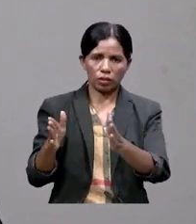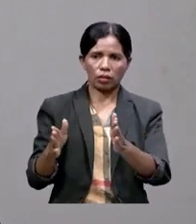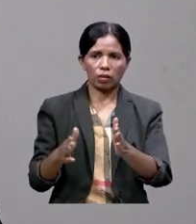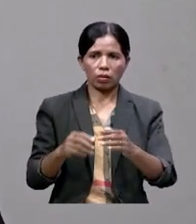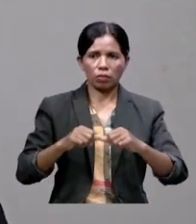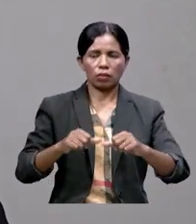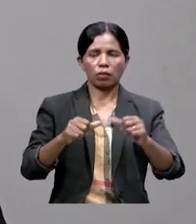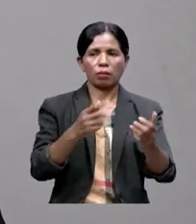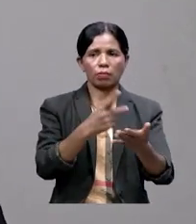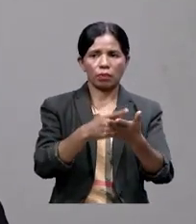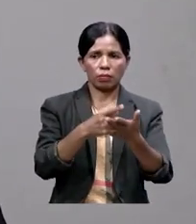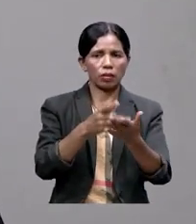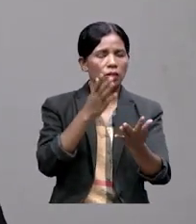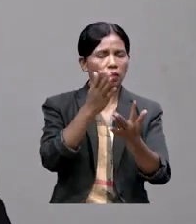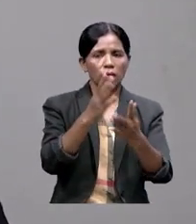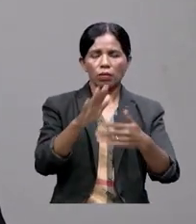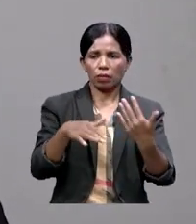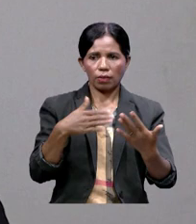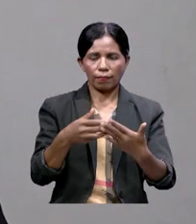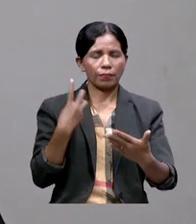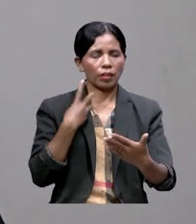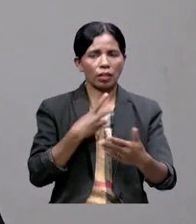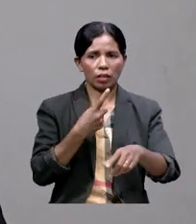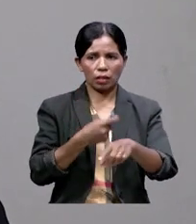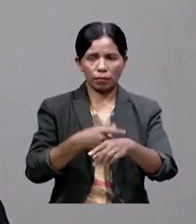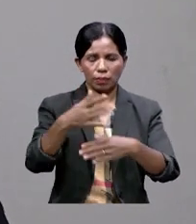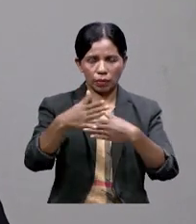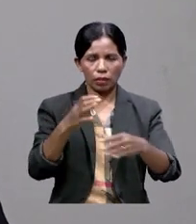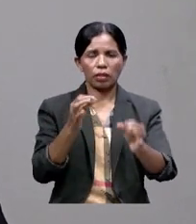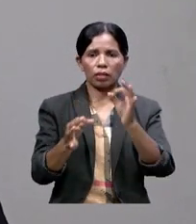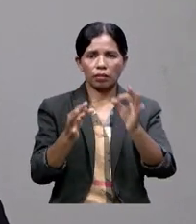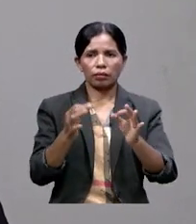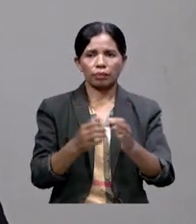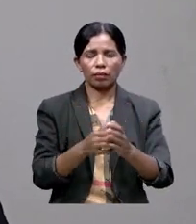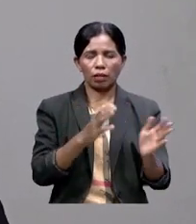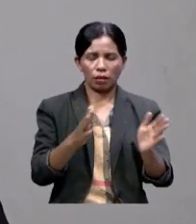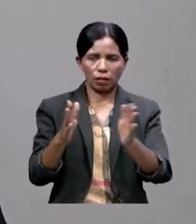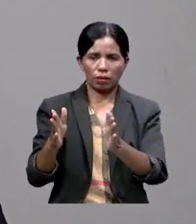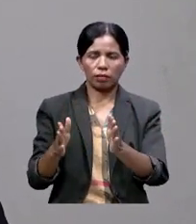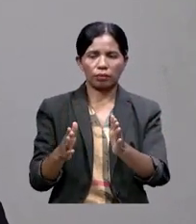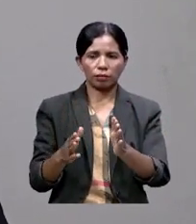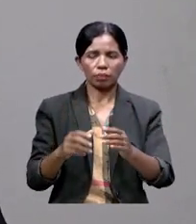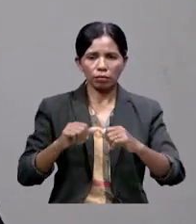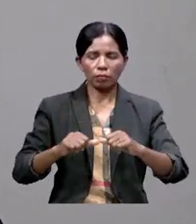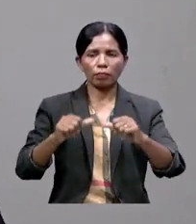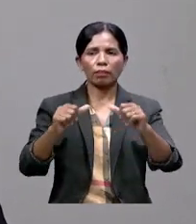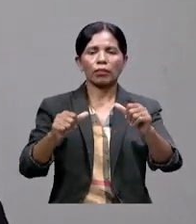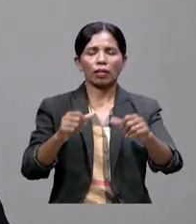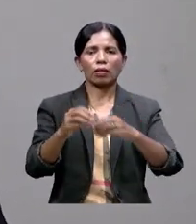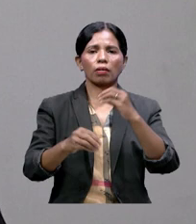o proposta sta ma autona e in kata i tempo ba da ne care ka processo approvvigionamento ne bere la o ne